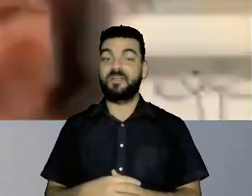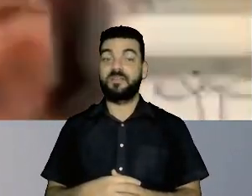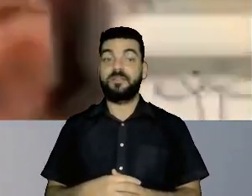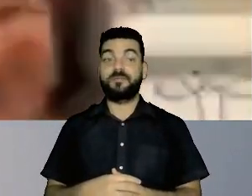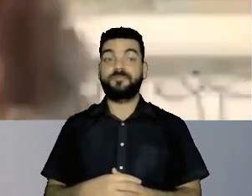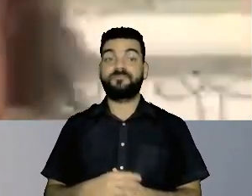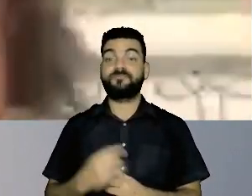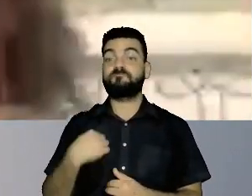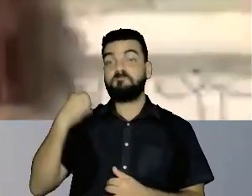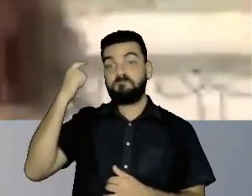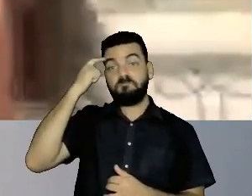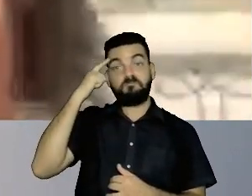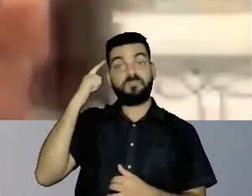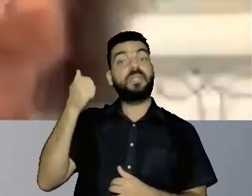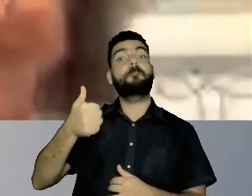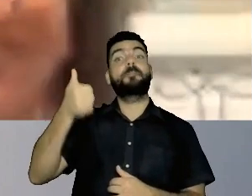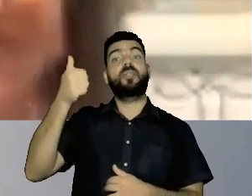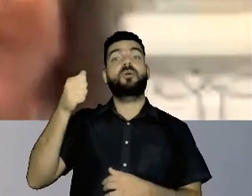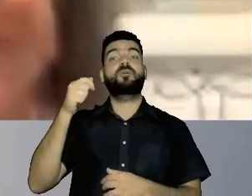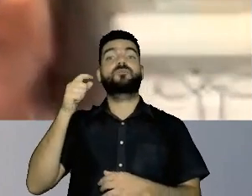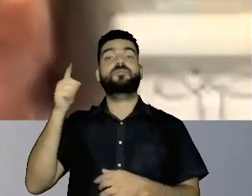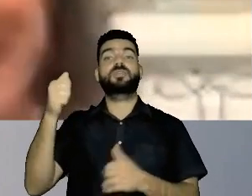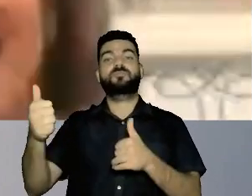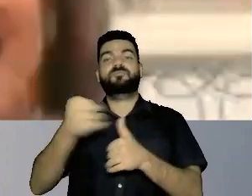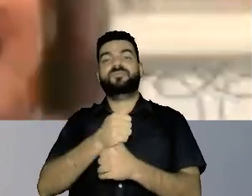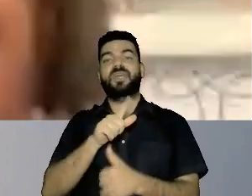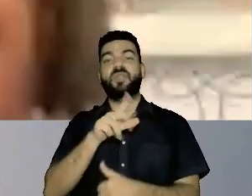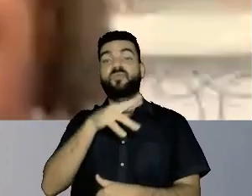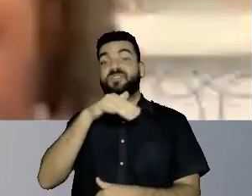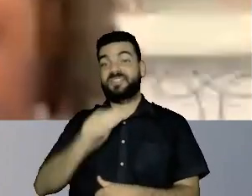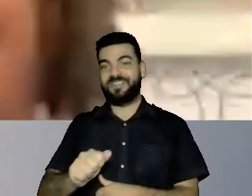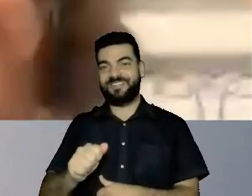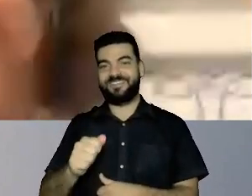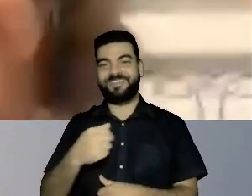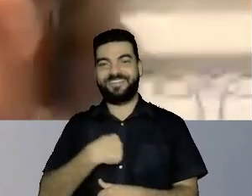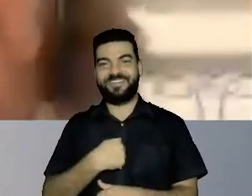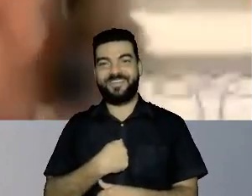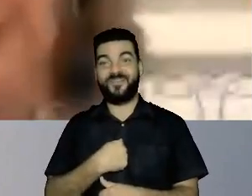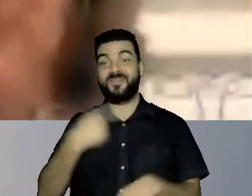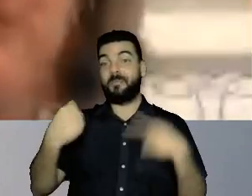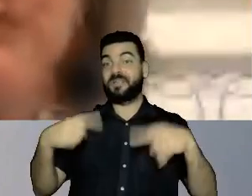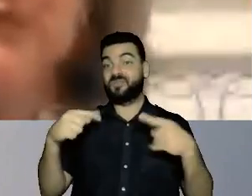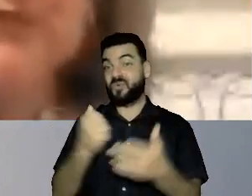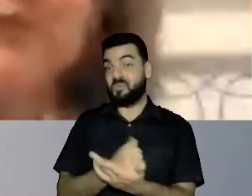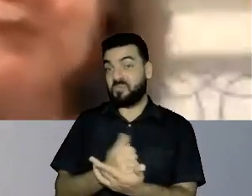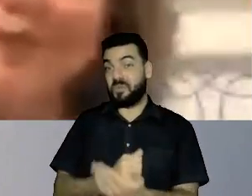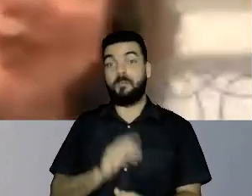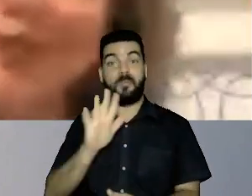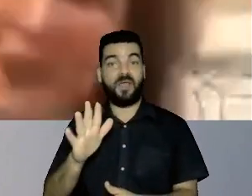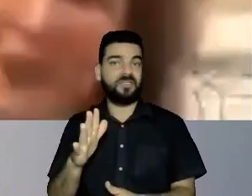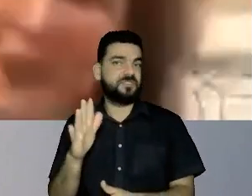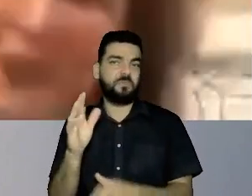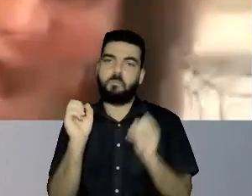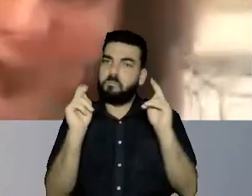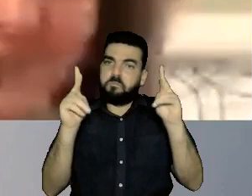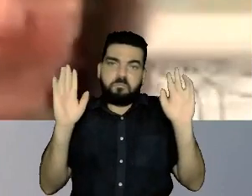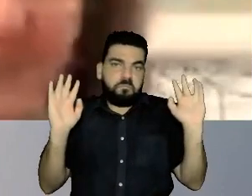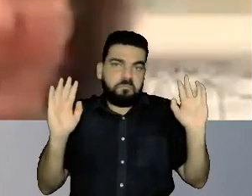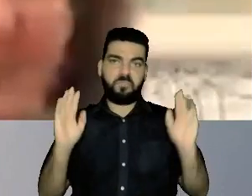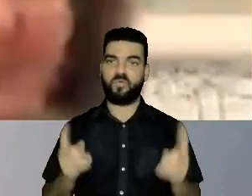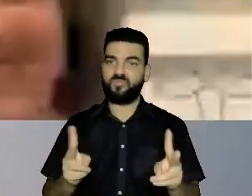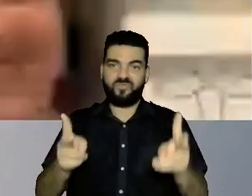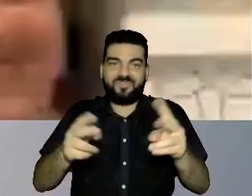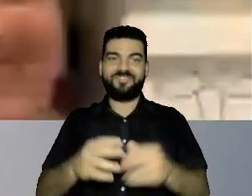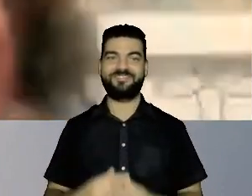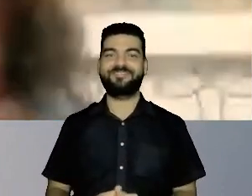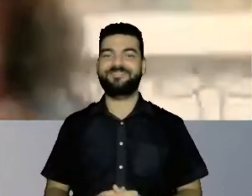do Vladimir, eu tenho que falar, porque eu adorei. Claro. Vladimir, você, como sempre, eu fiquei pensando que você devia ter falado no lugar